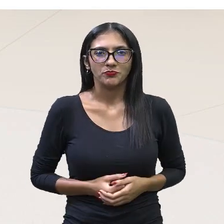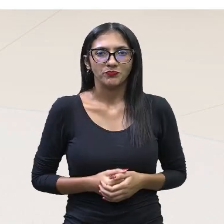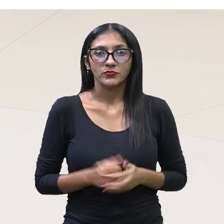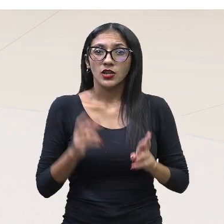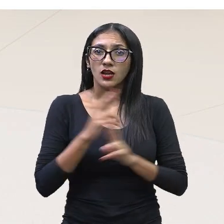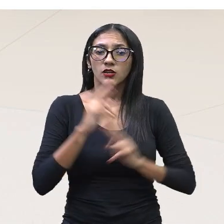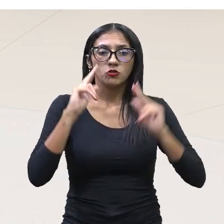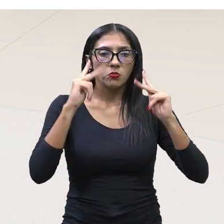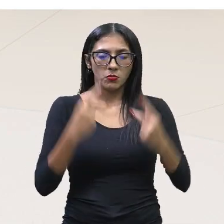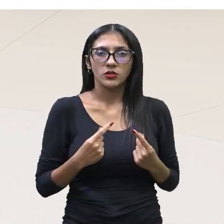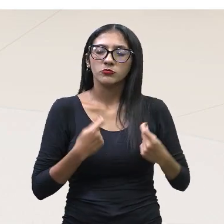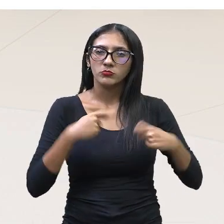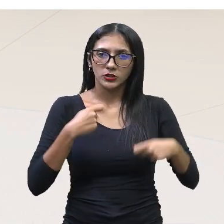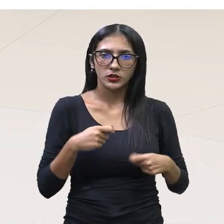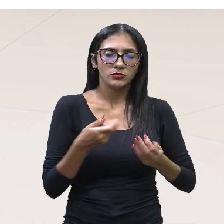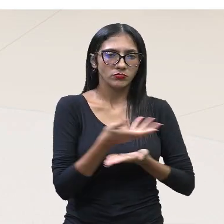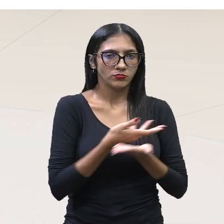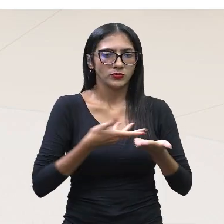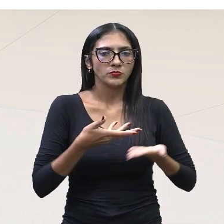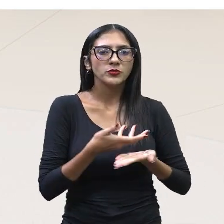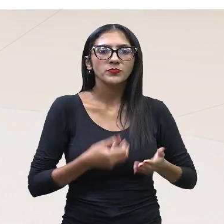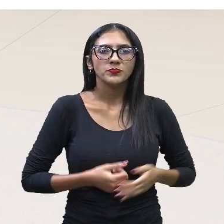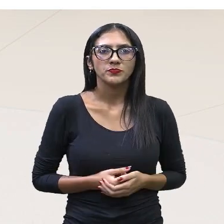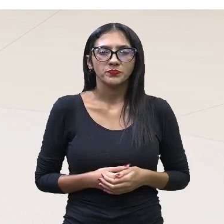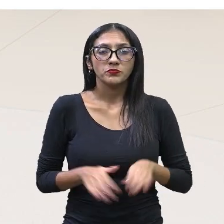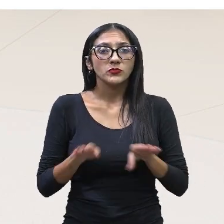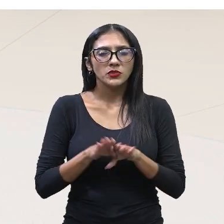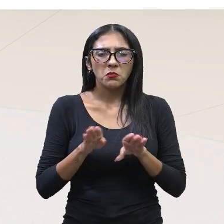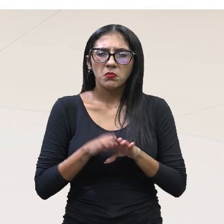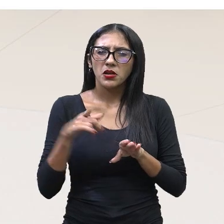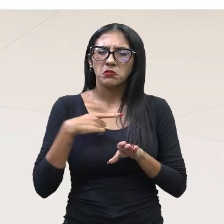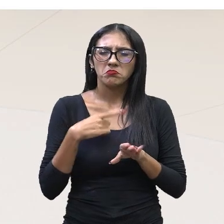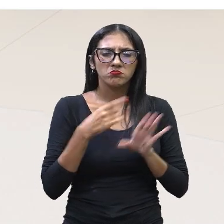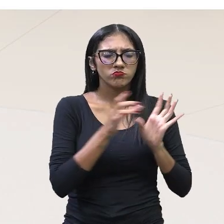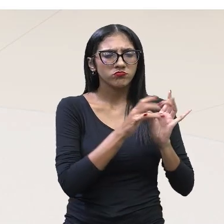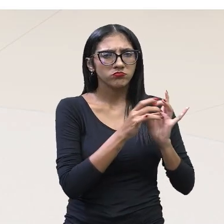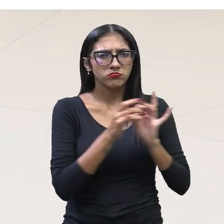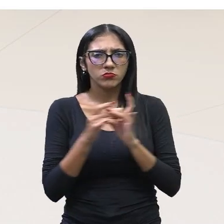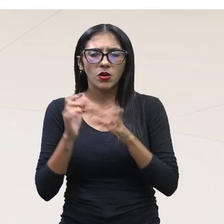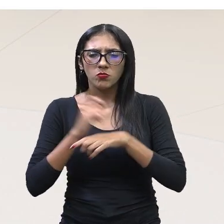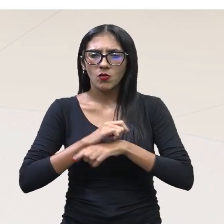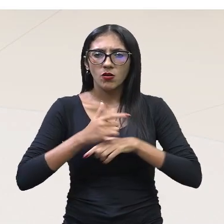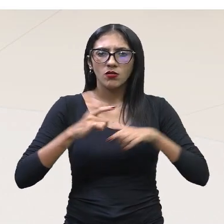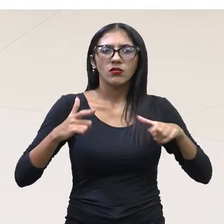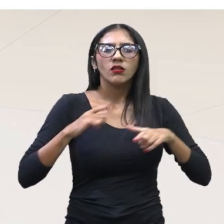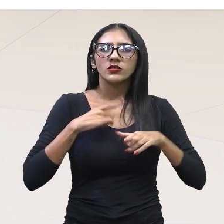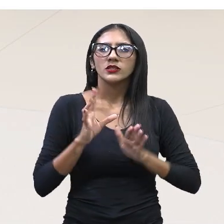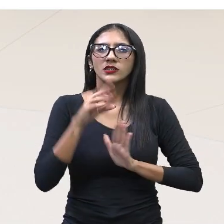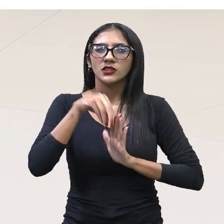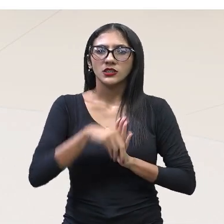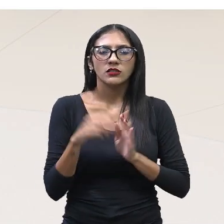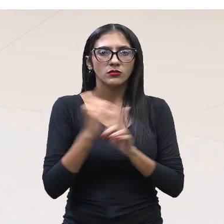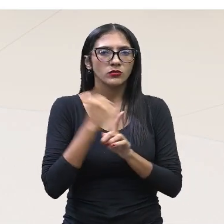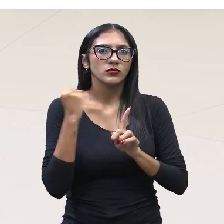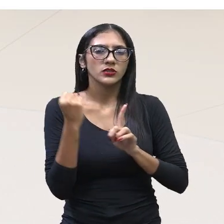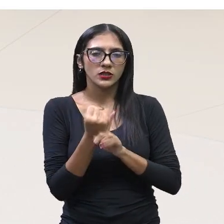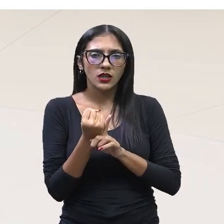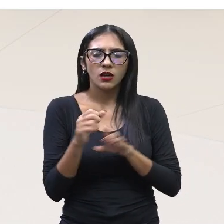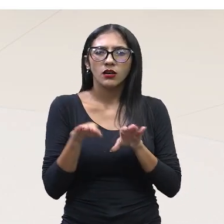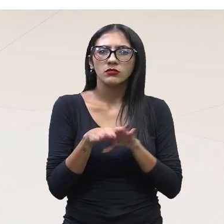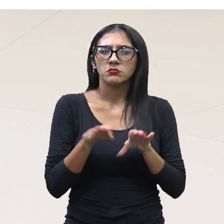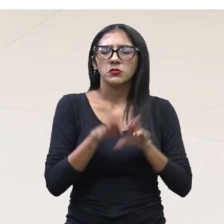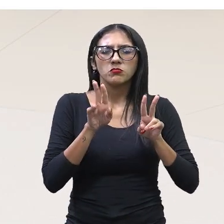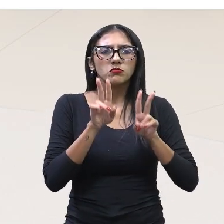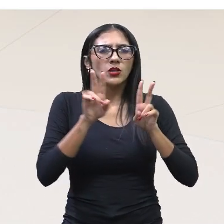uns dos outros e dentro dessa imensa rede, dentro das questões